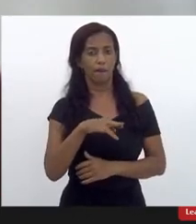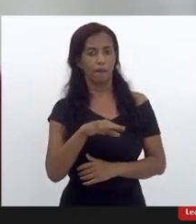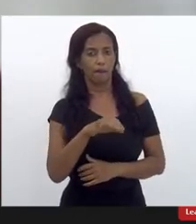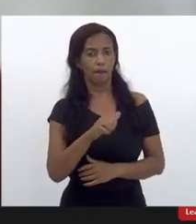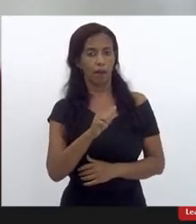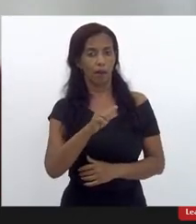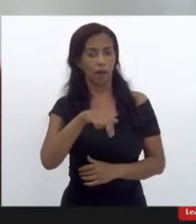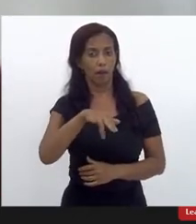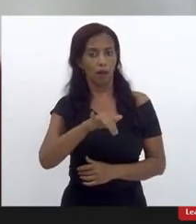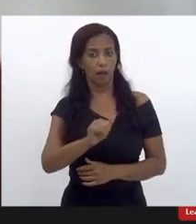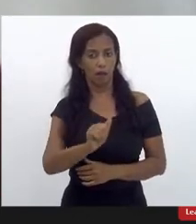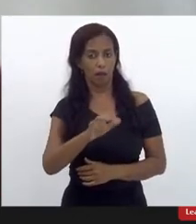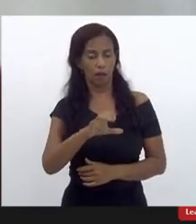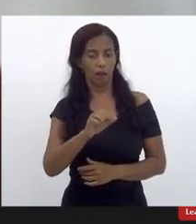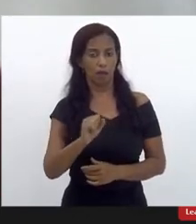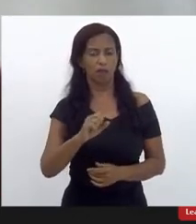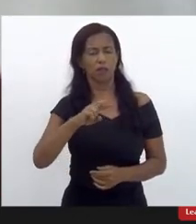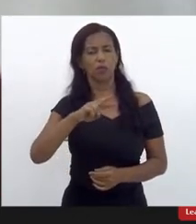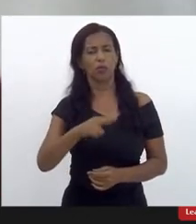são